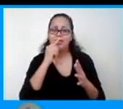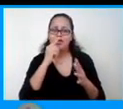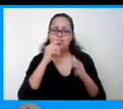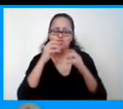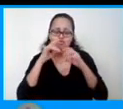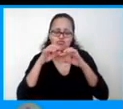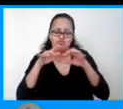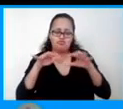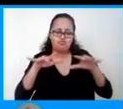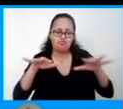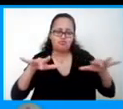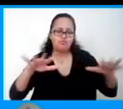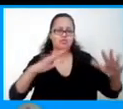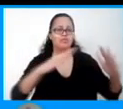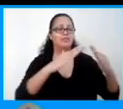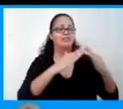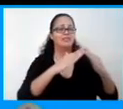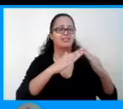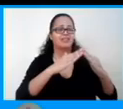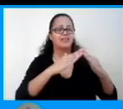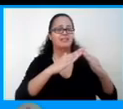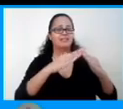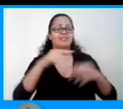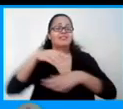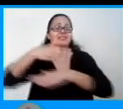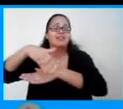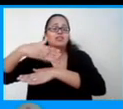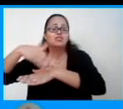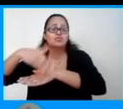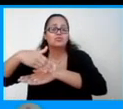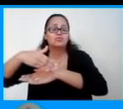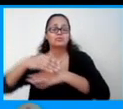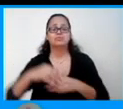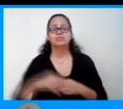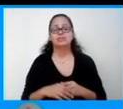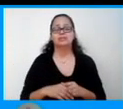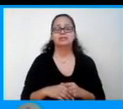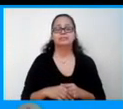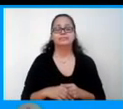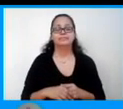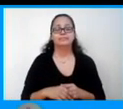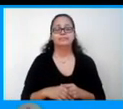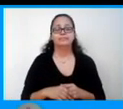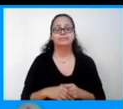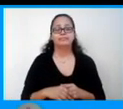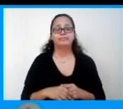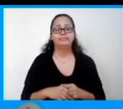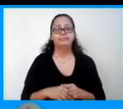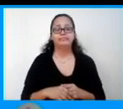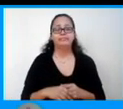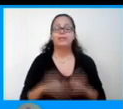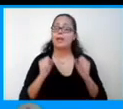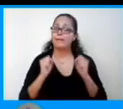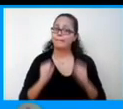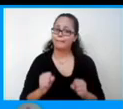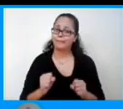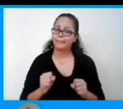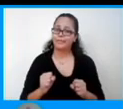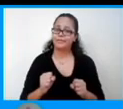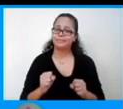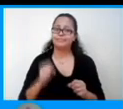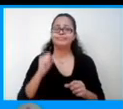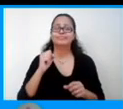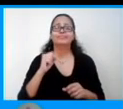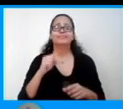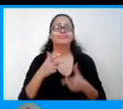ruas que foram construídas aí às margens desses rios. Essas enchentes elas trazem uma questão aí complicada de